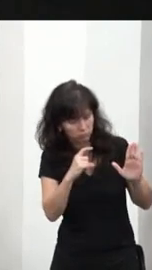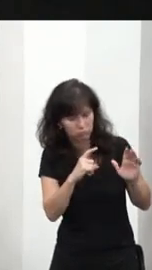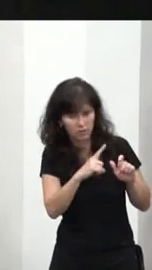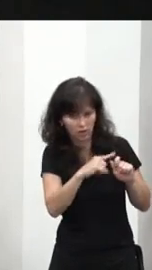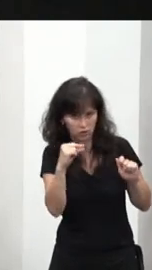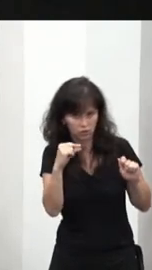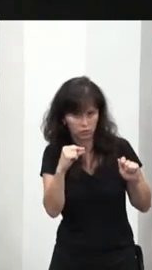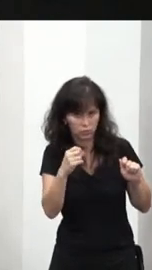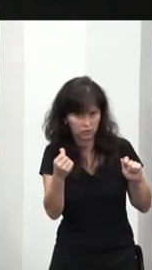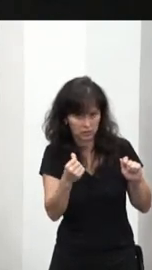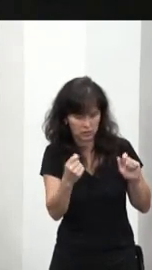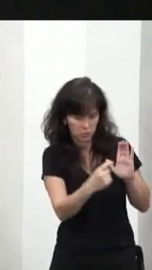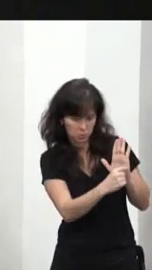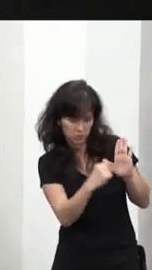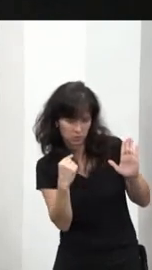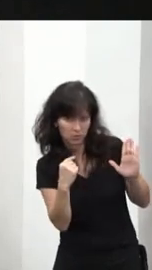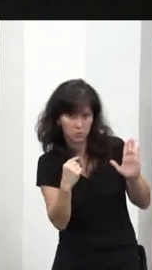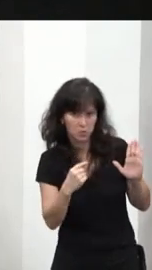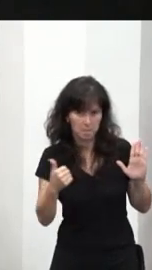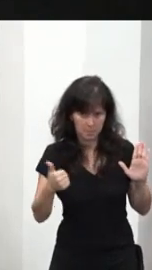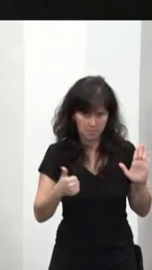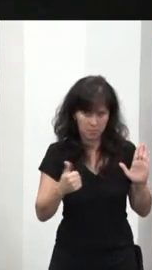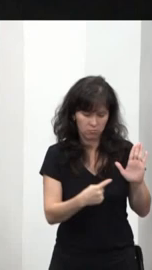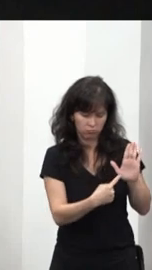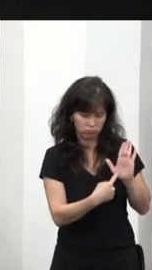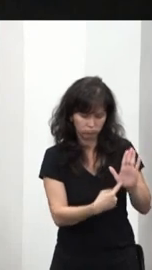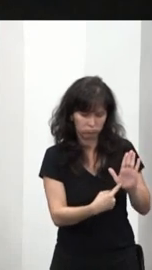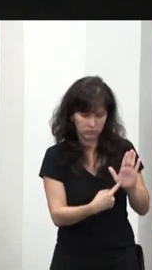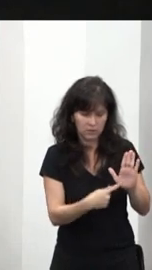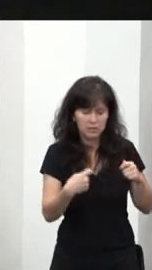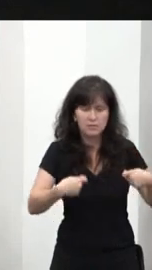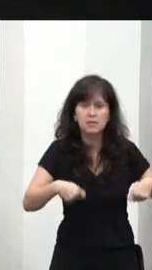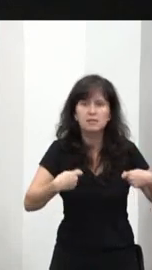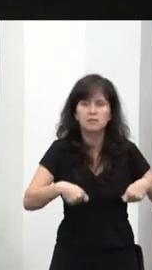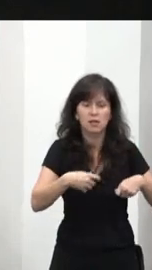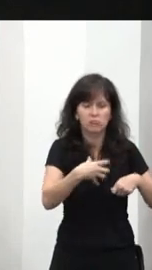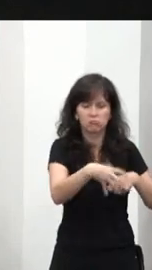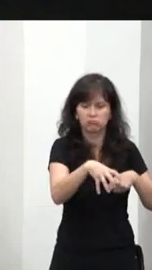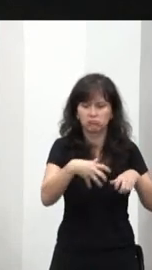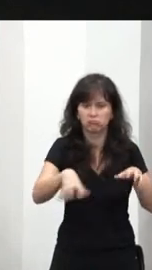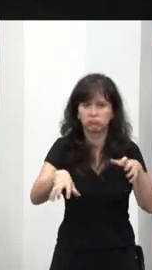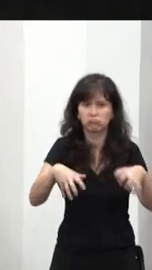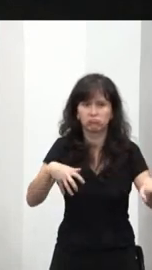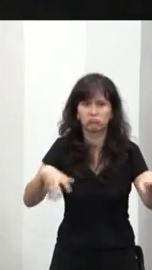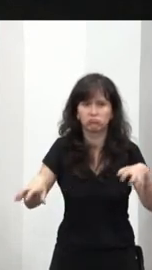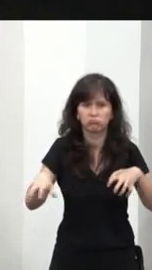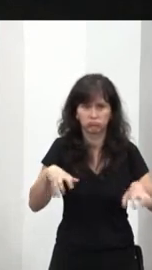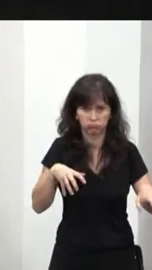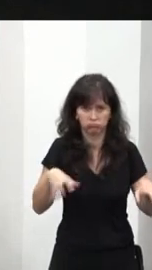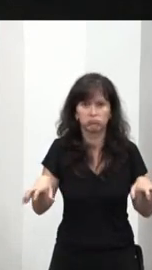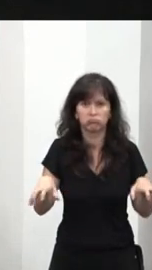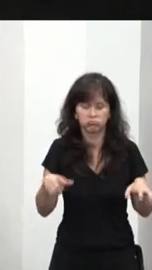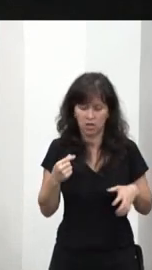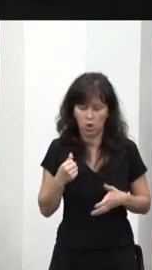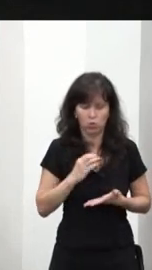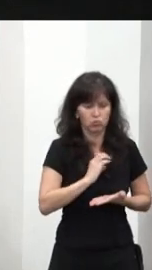6º inciso primeiro a necessidade da descentralização da regionalização dos recursos no